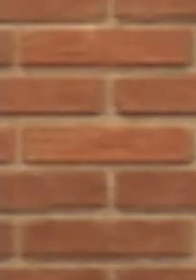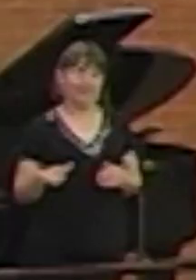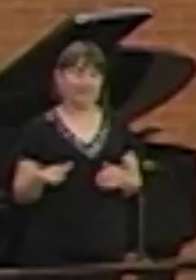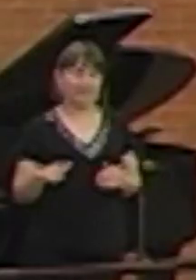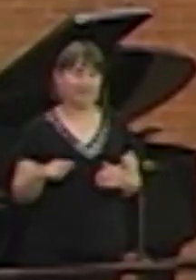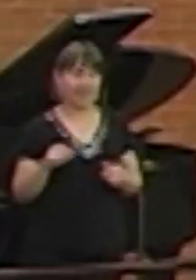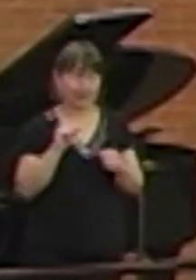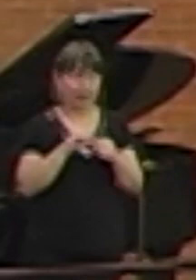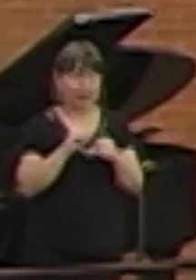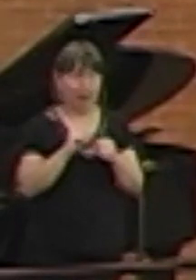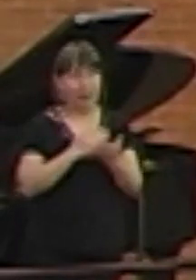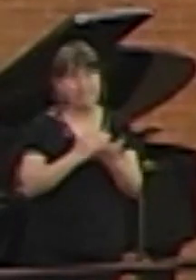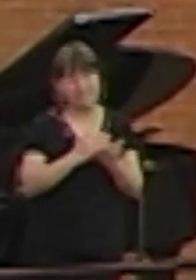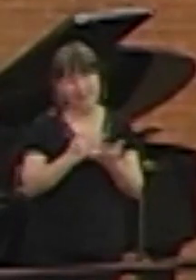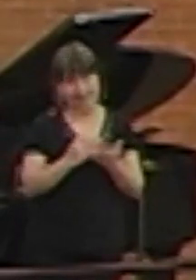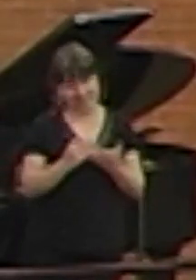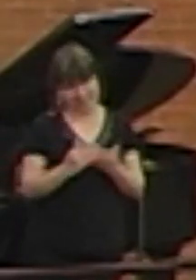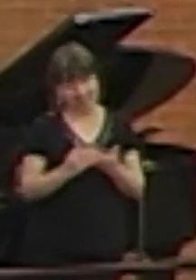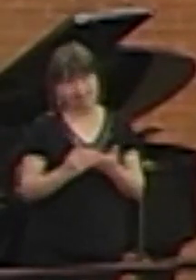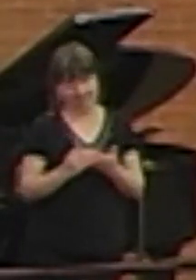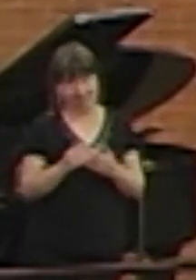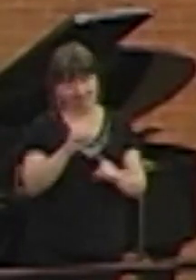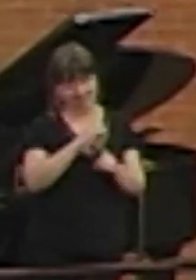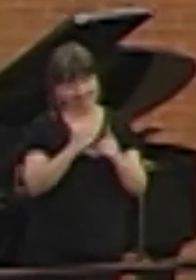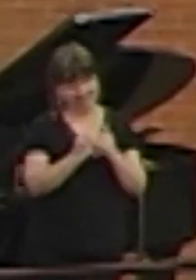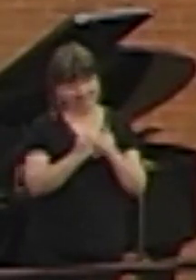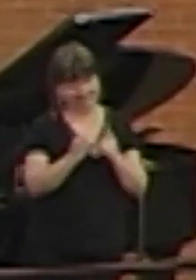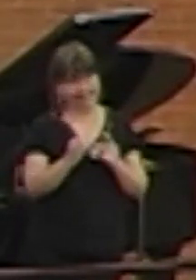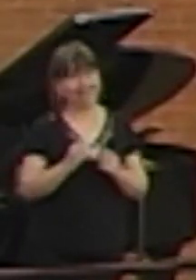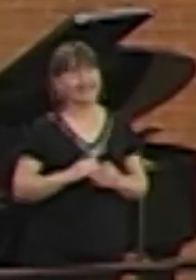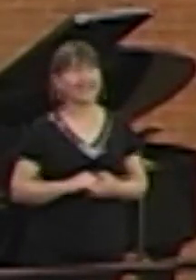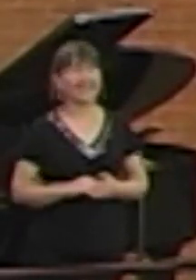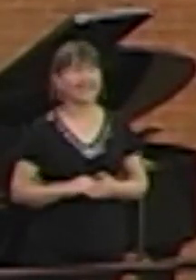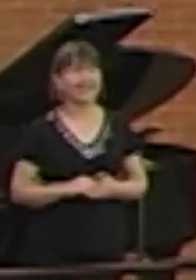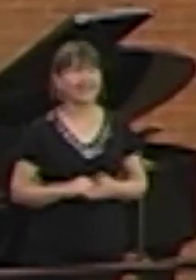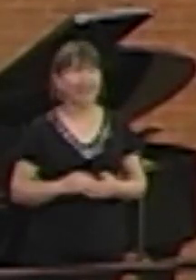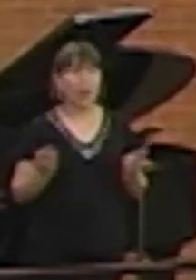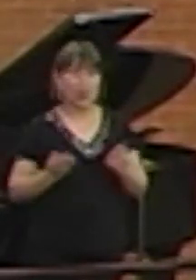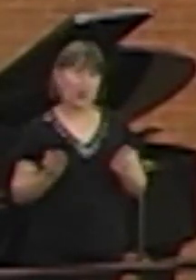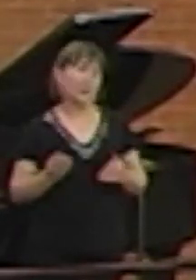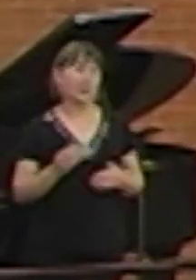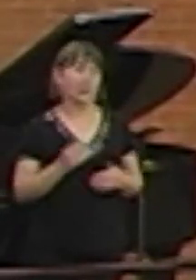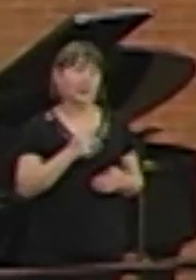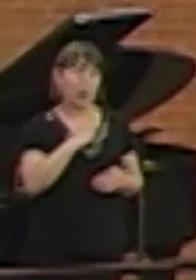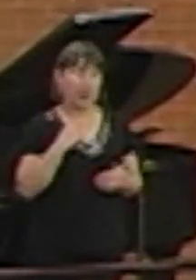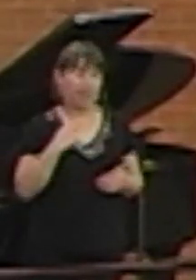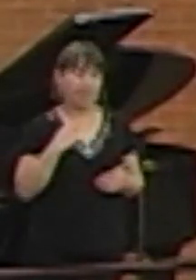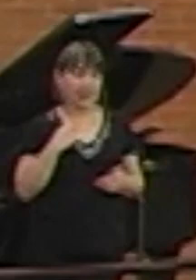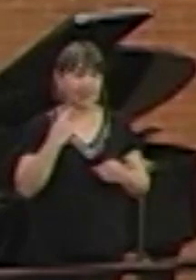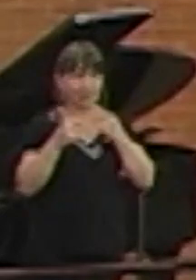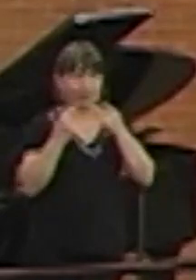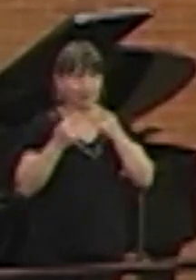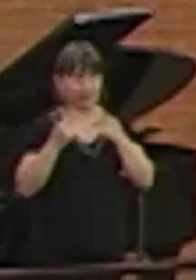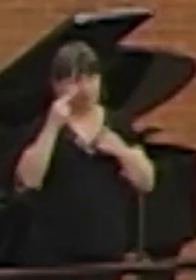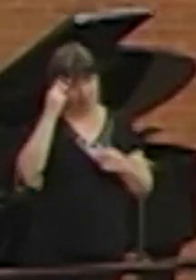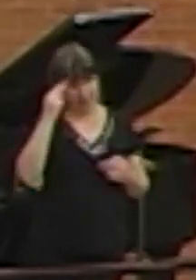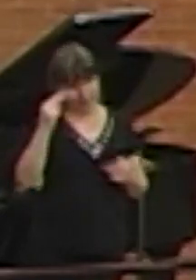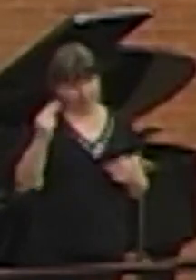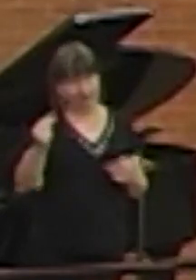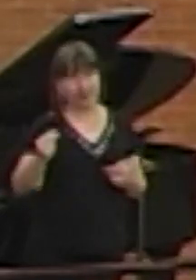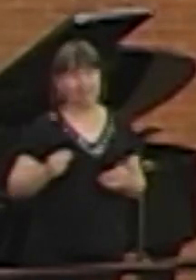atenção e hoje de manhã eu contei uma história de um ministro da